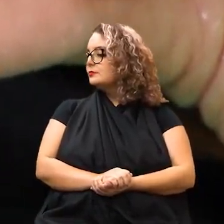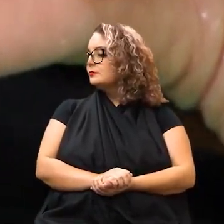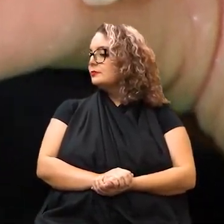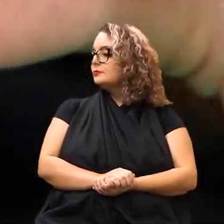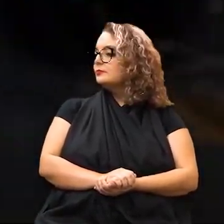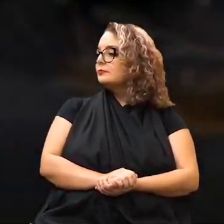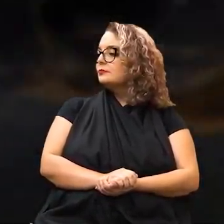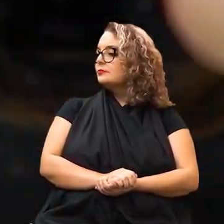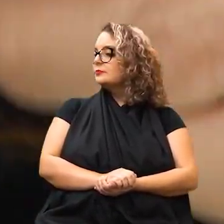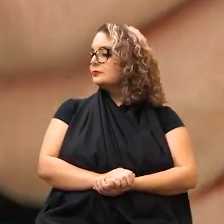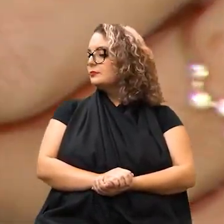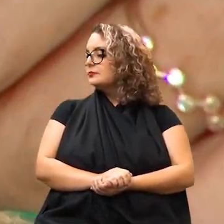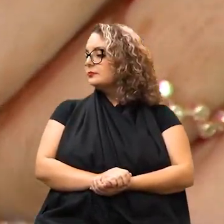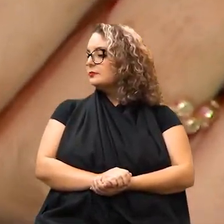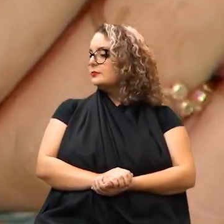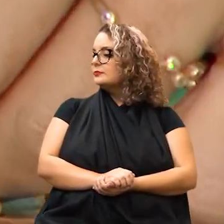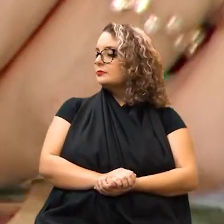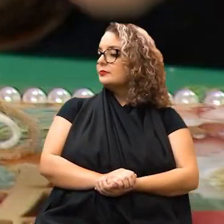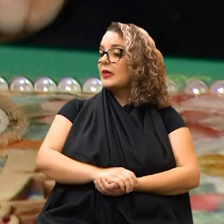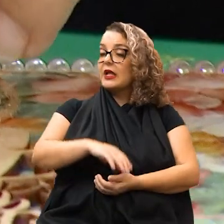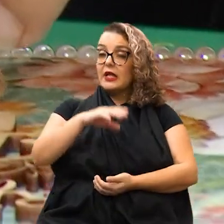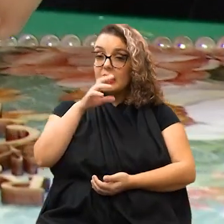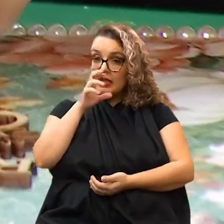A laranja.